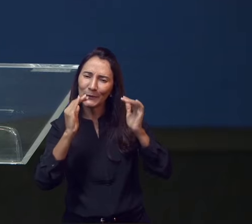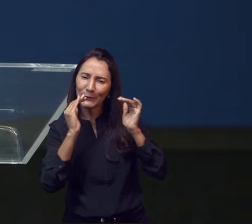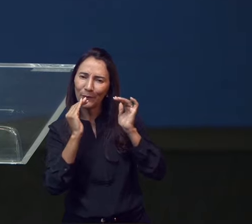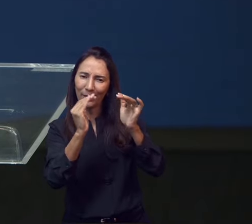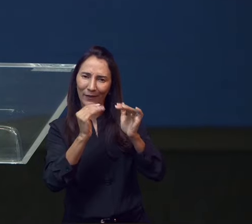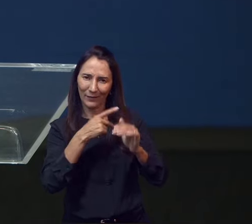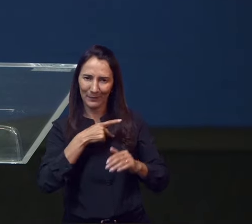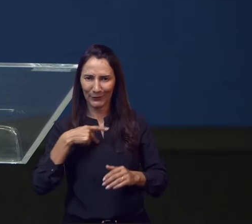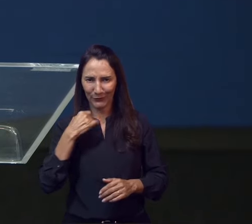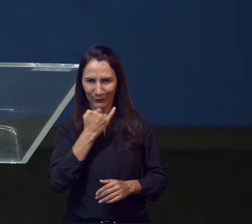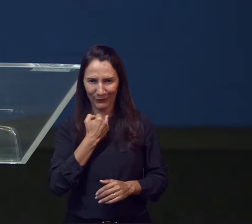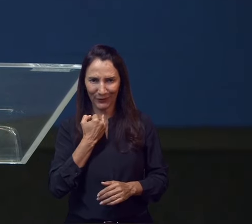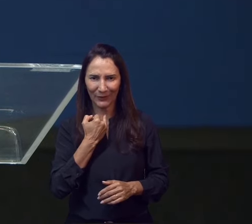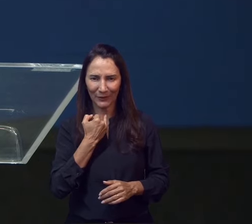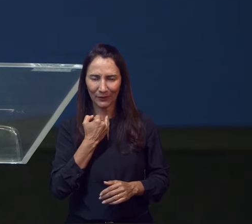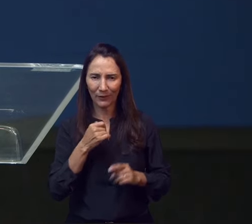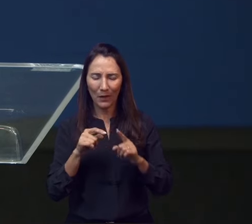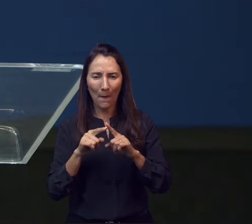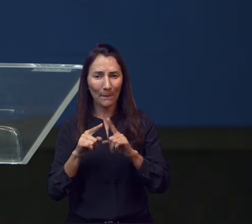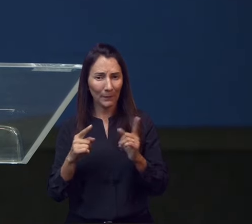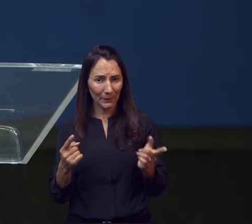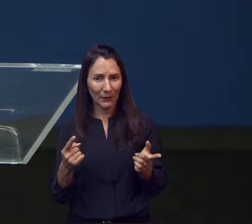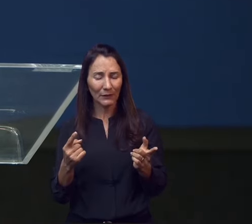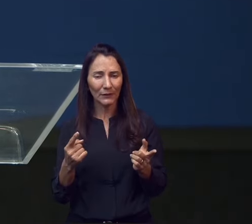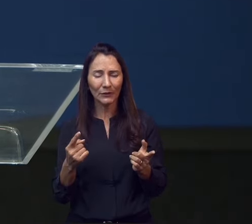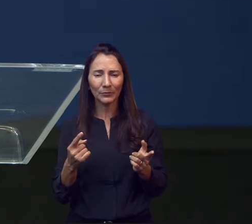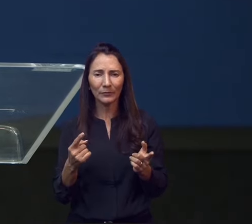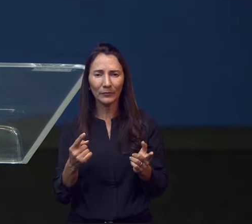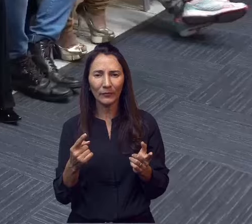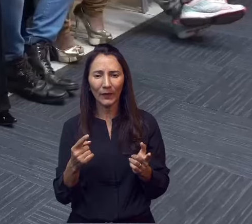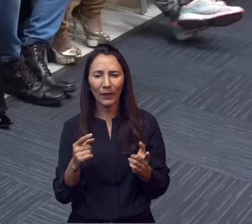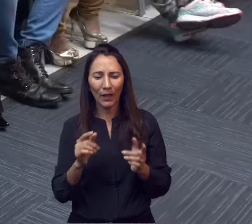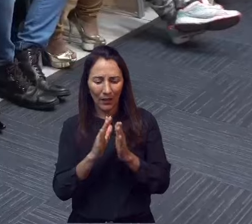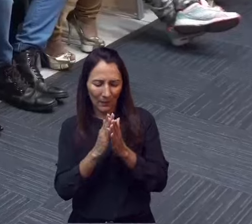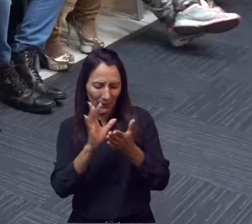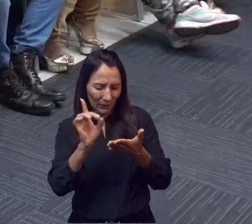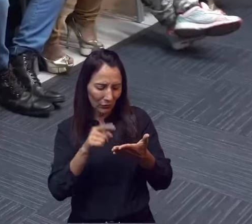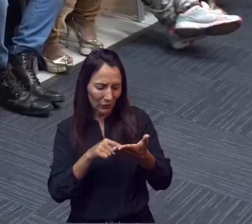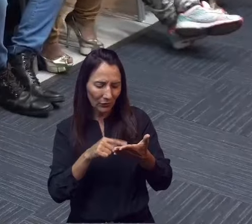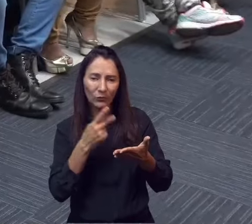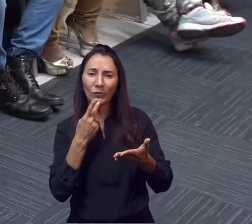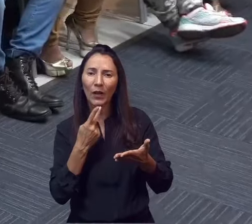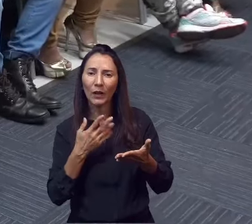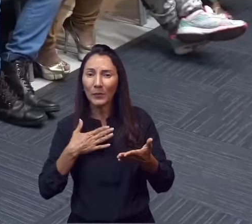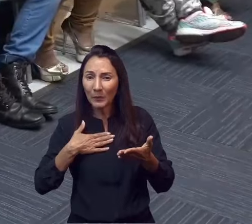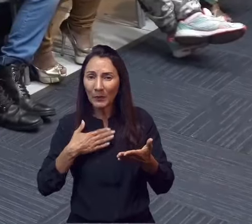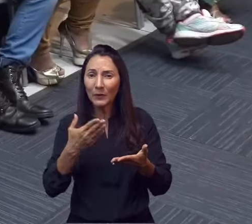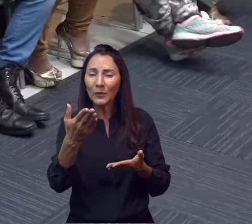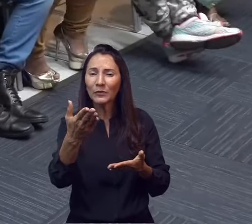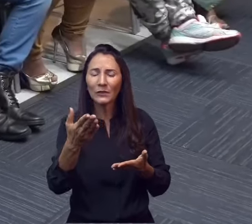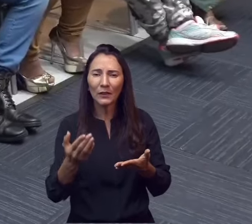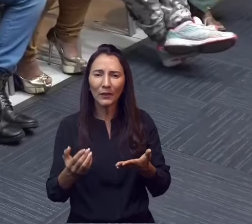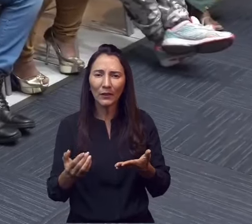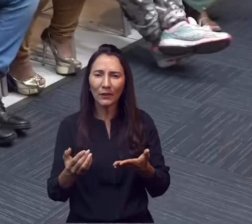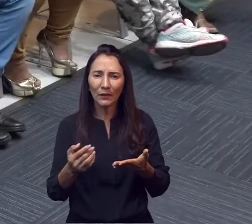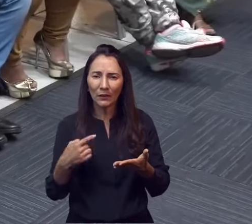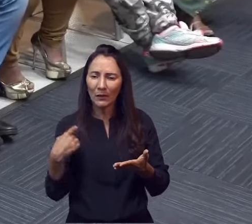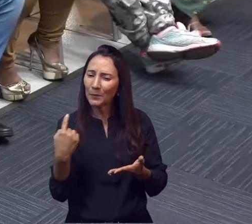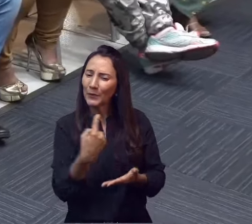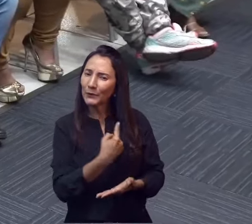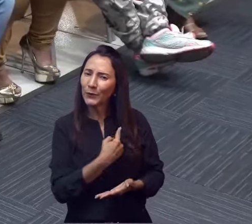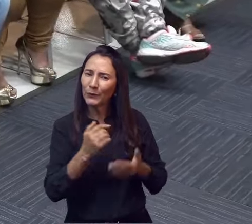porém O que que a bíblia diria para mim e para você nesse momento para que nós